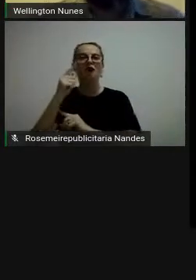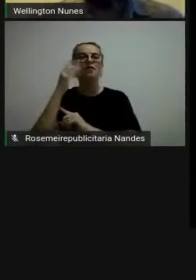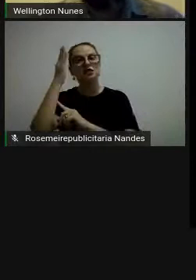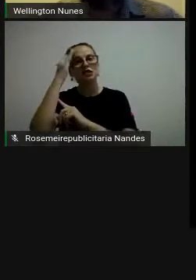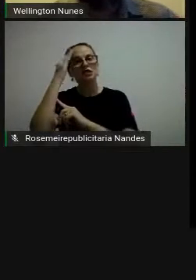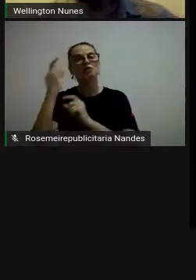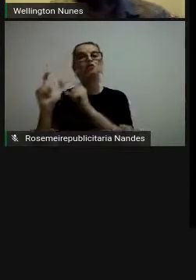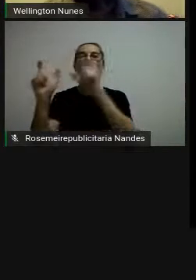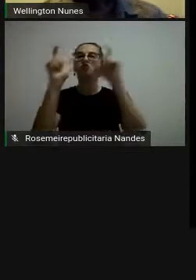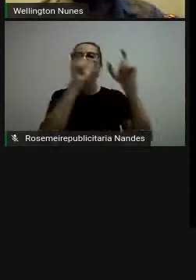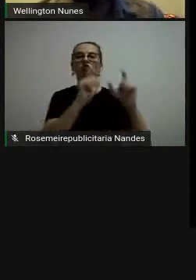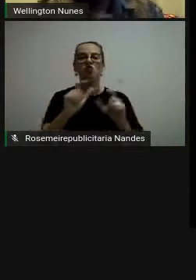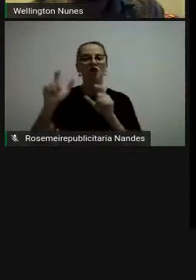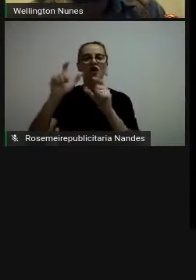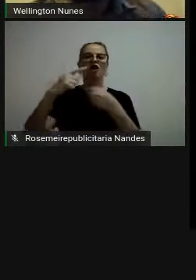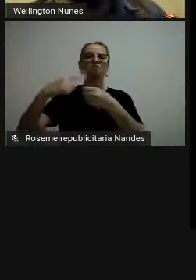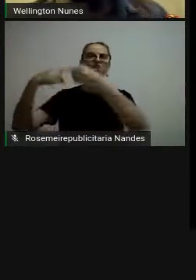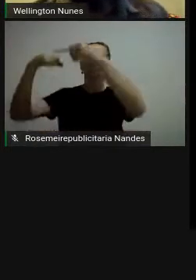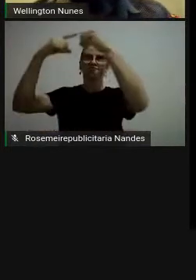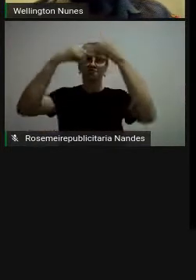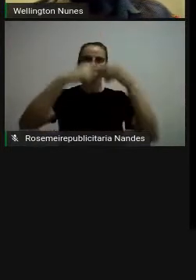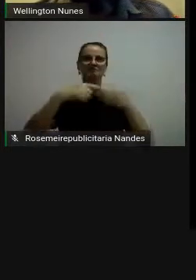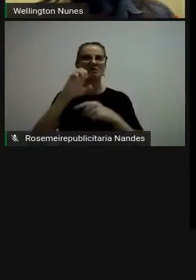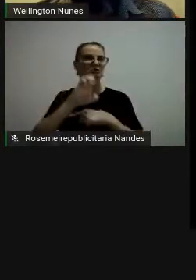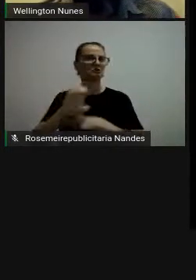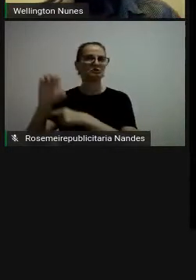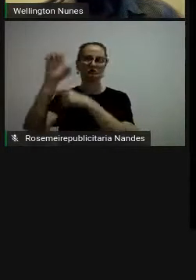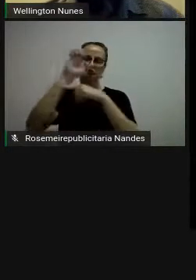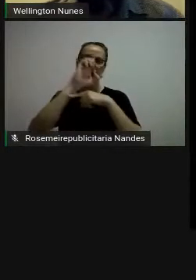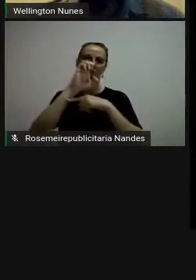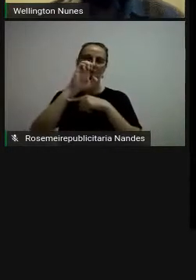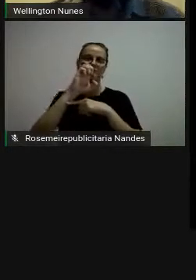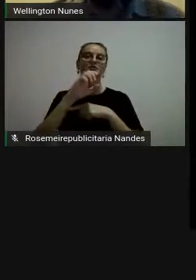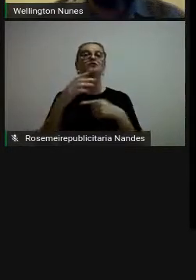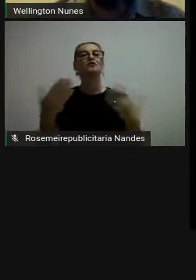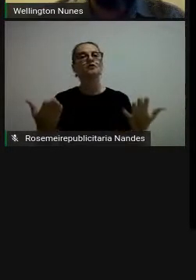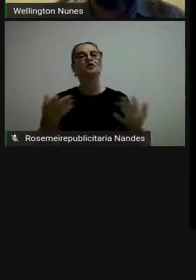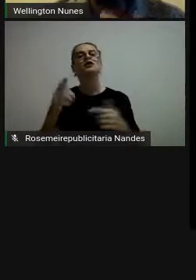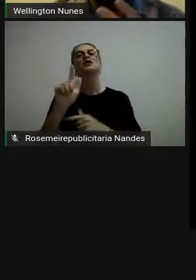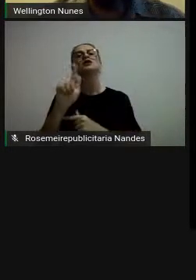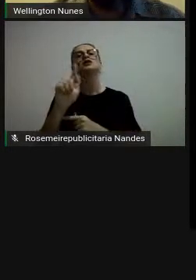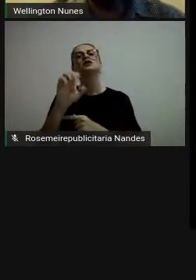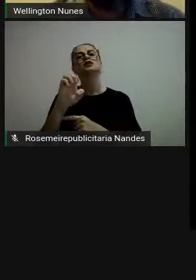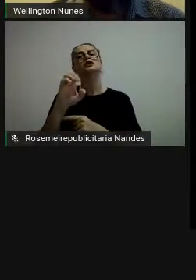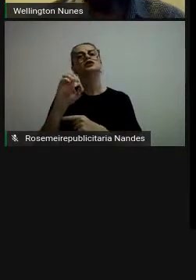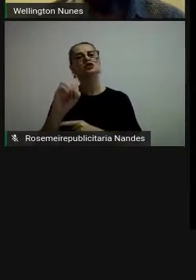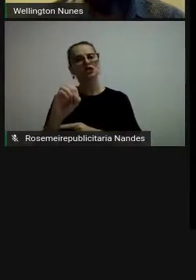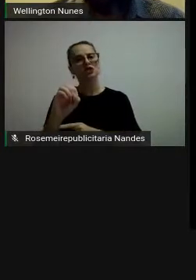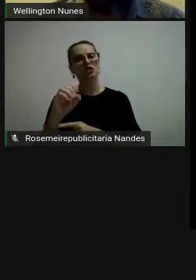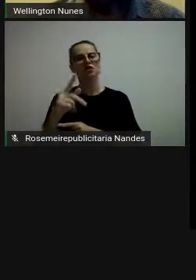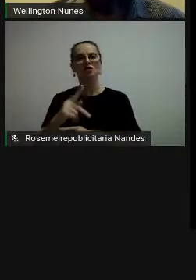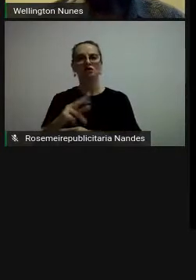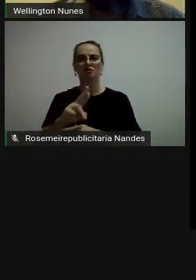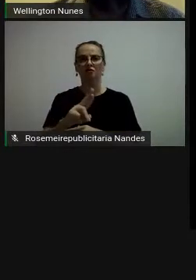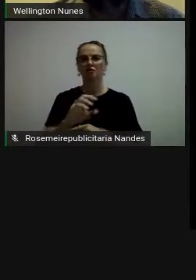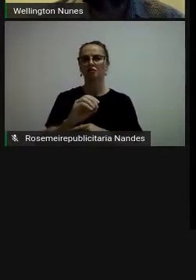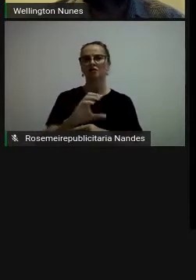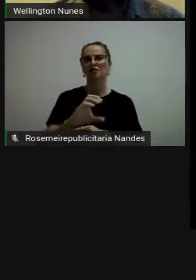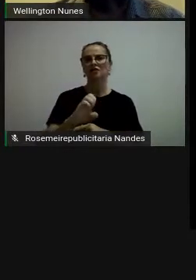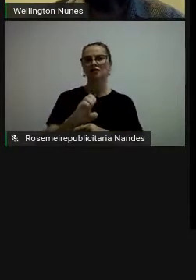temos o geoprocessamento. O que é o geoprocessamento? É o processamento informatizado de